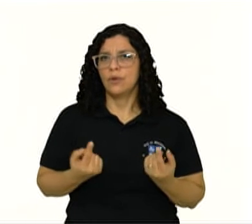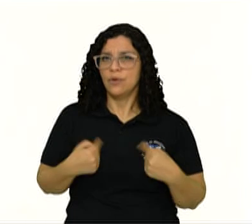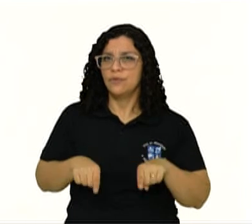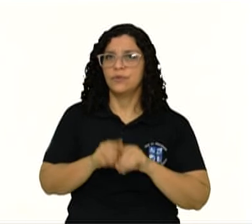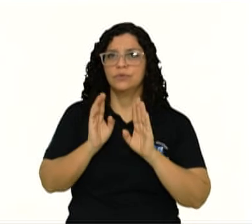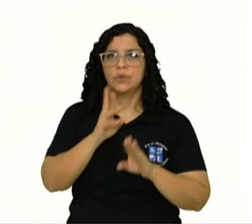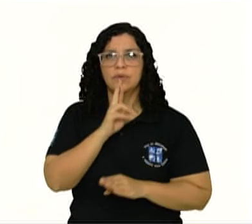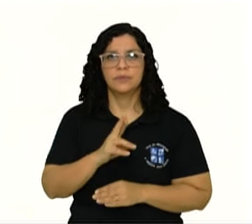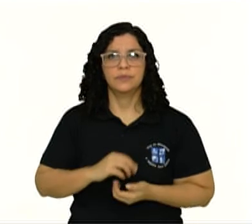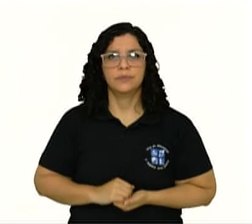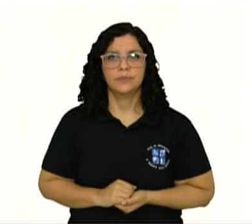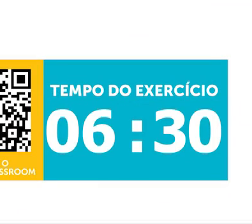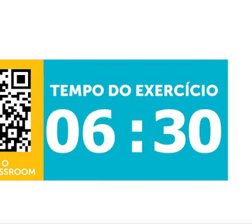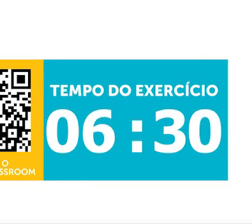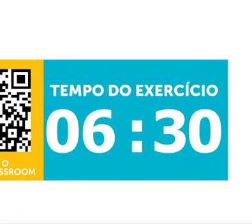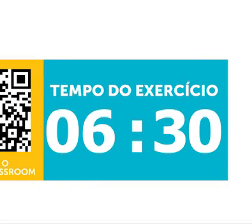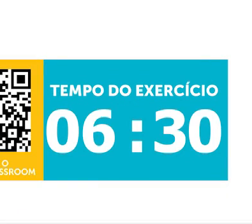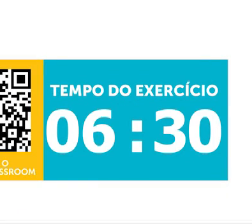pouco nós voltamos.